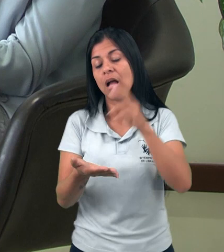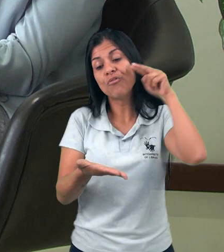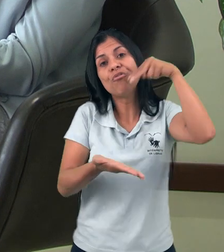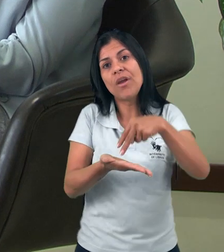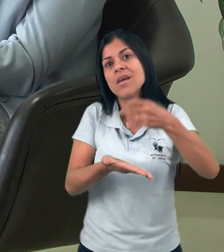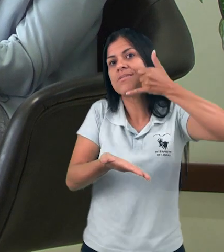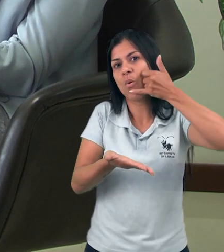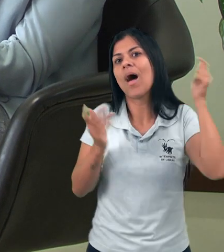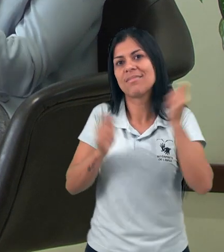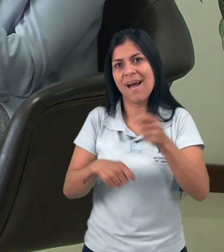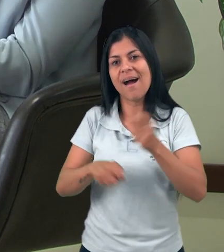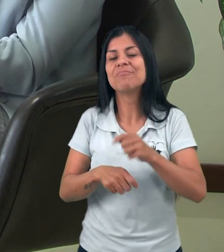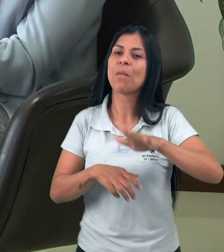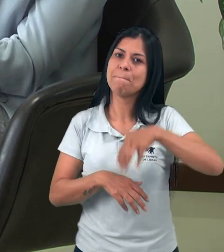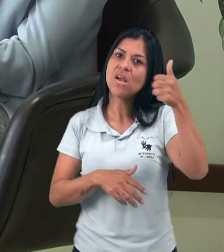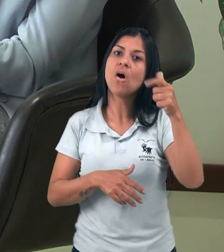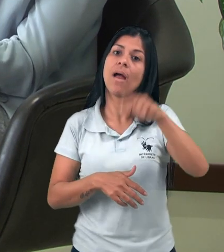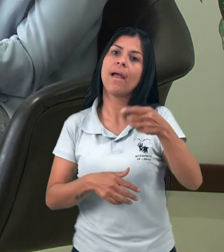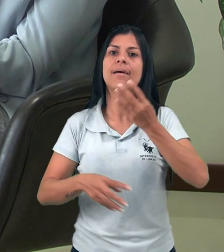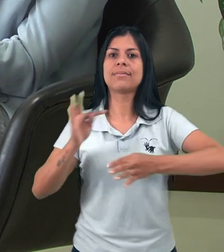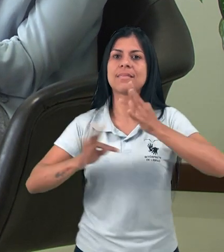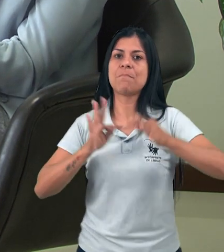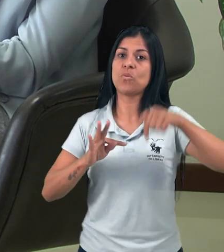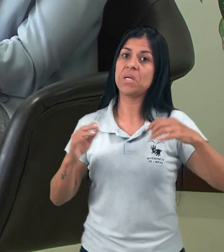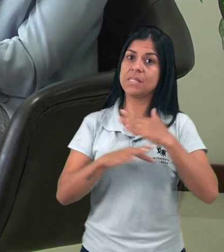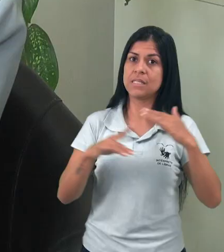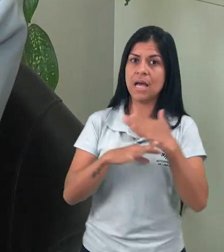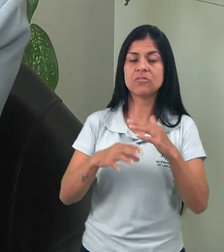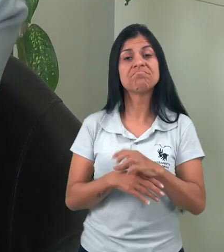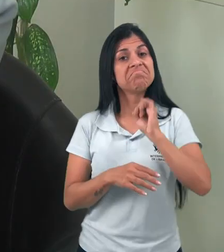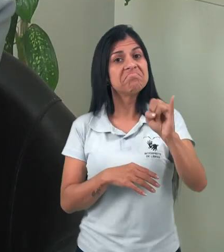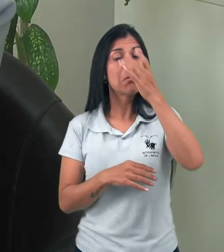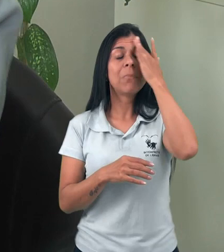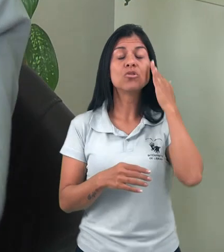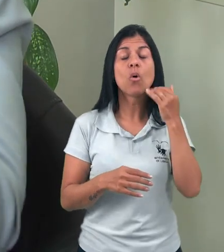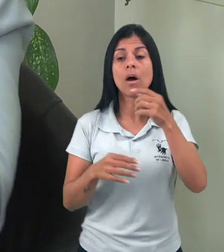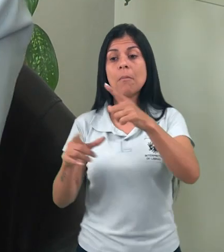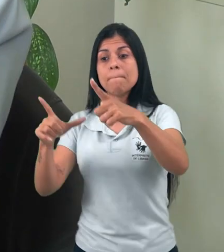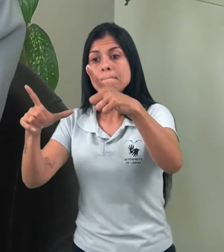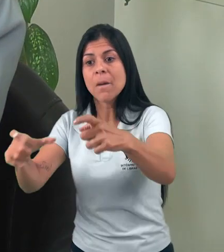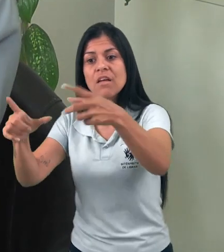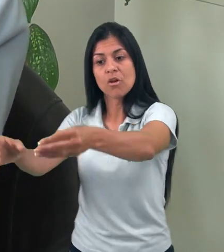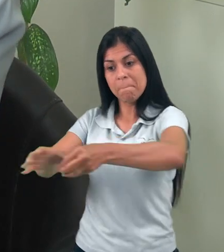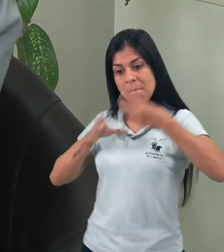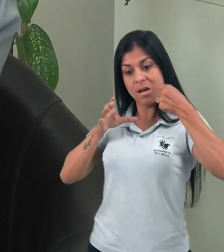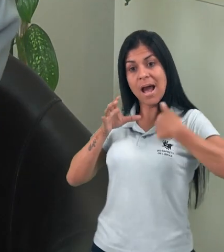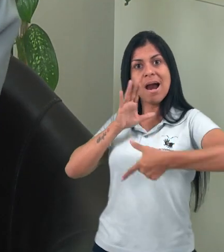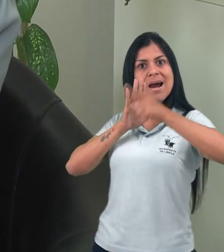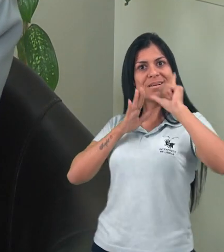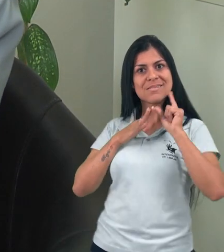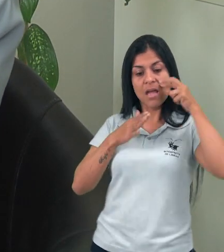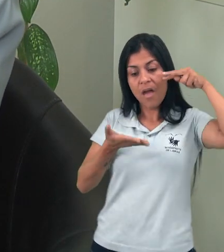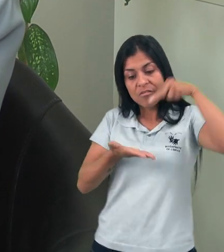facilitaria o paciente estar sendo encaminhado para tratamento aqui na cidade. Ou quando a gente já for lá, ele já está